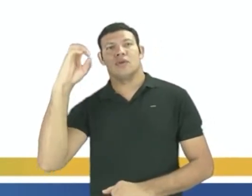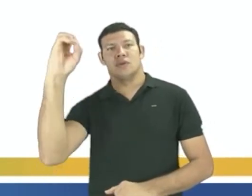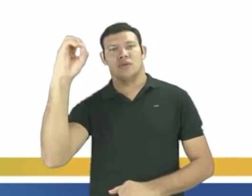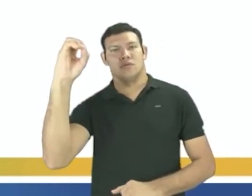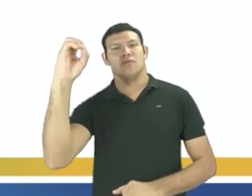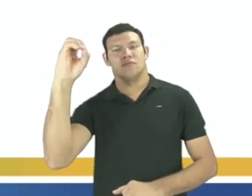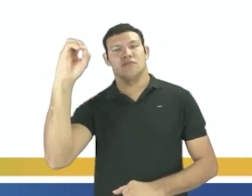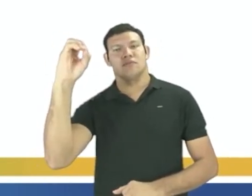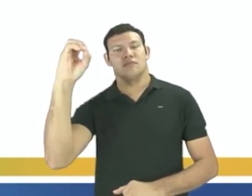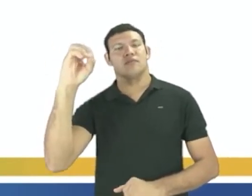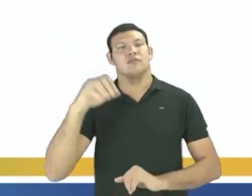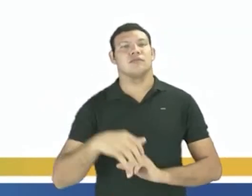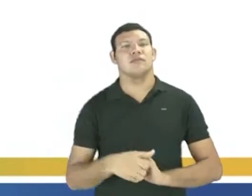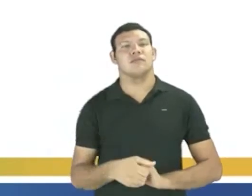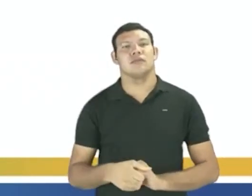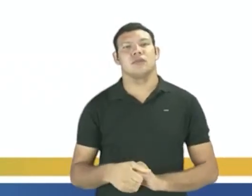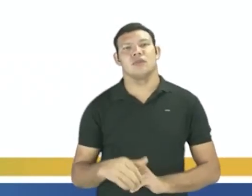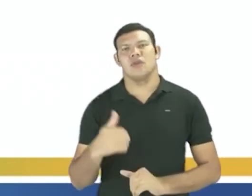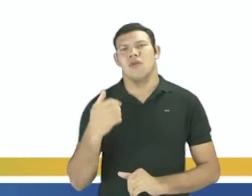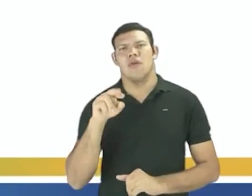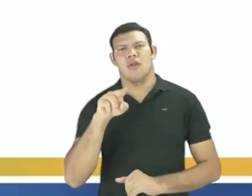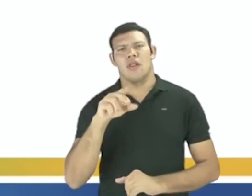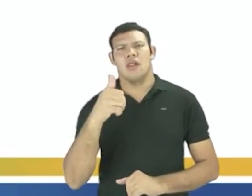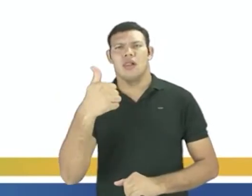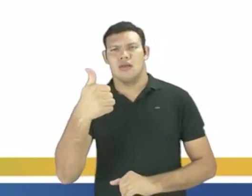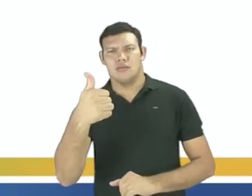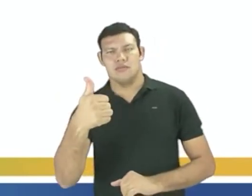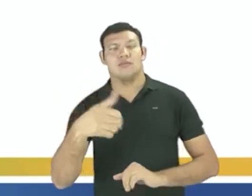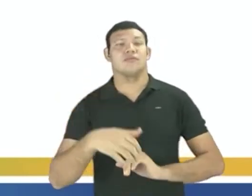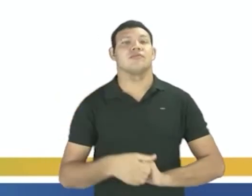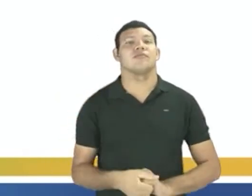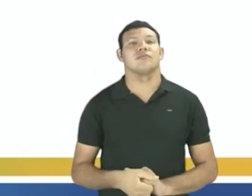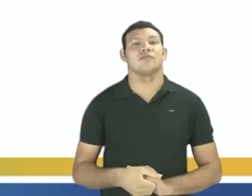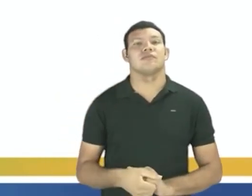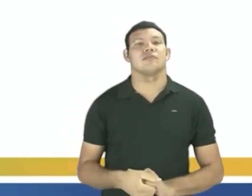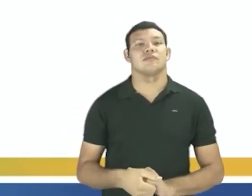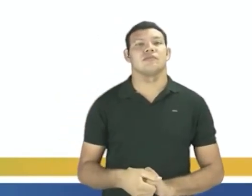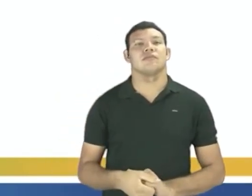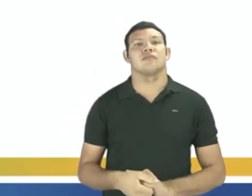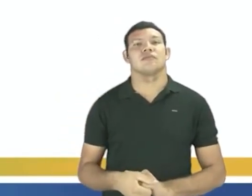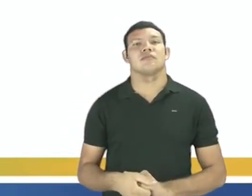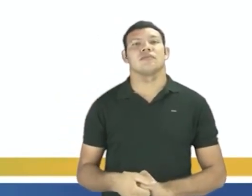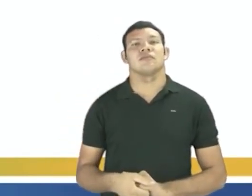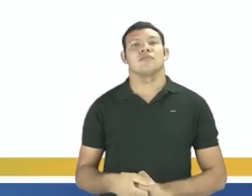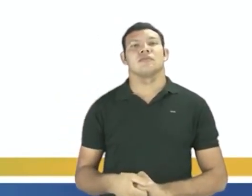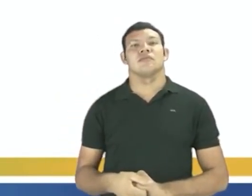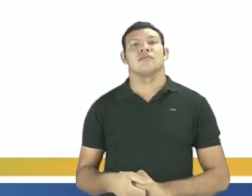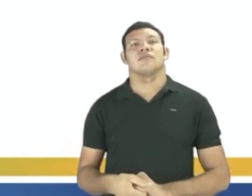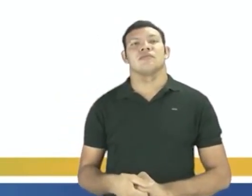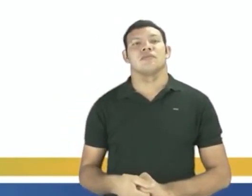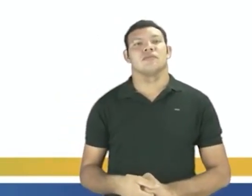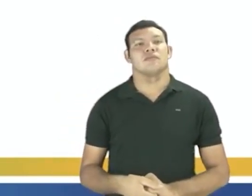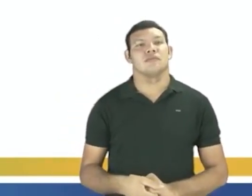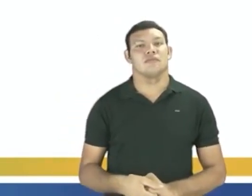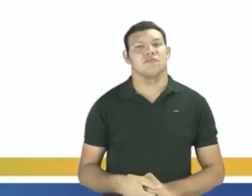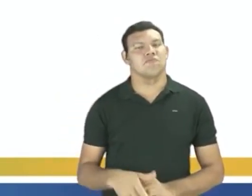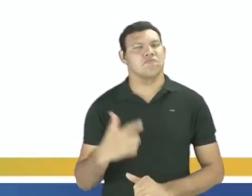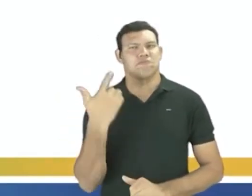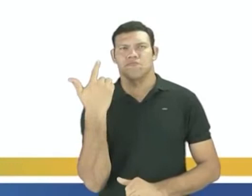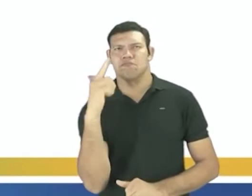número elevado a 0 é 1. Então, nós sabemos aí que é 8. Então, nesse caso, não